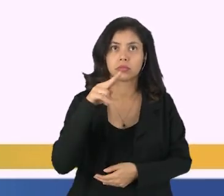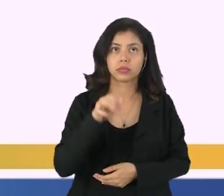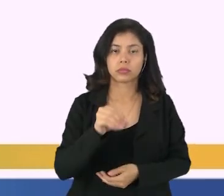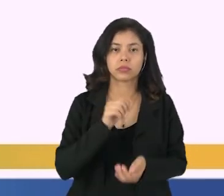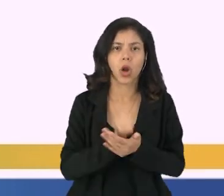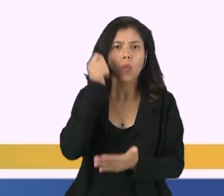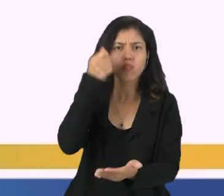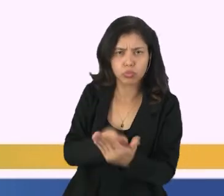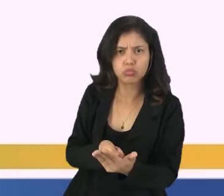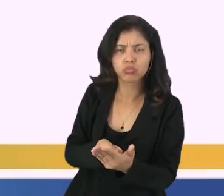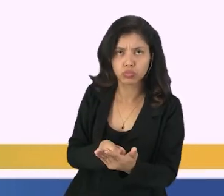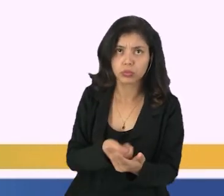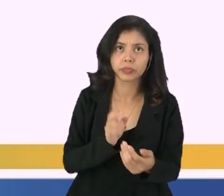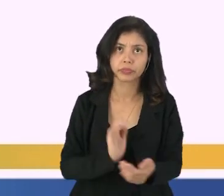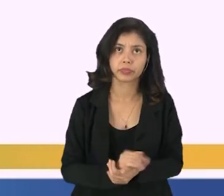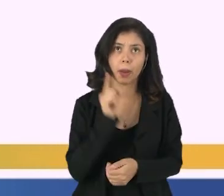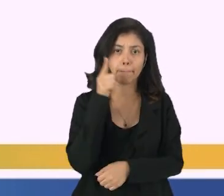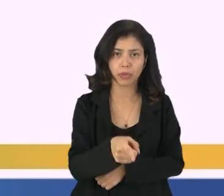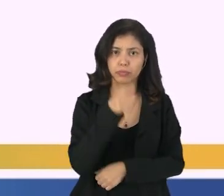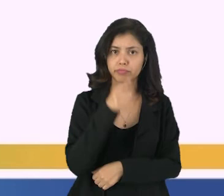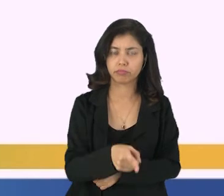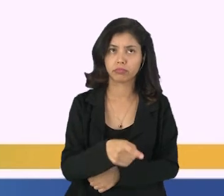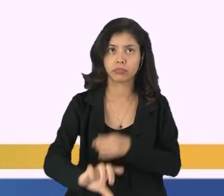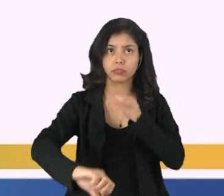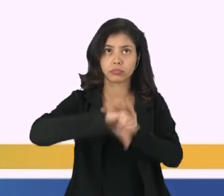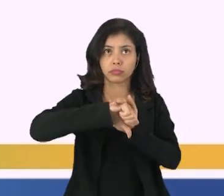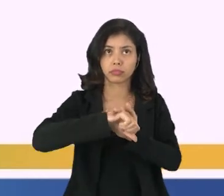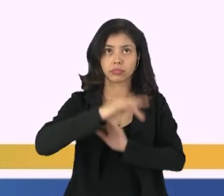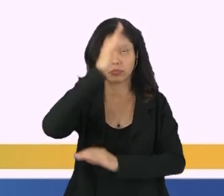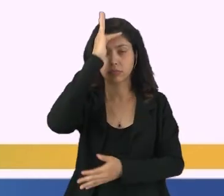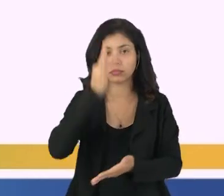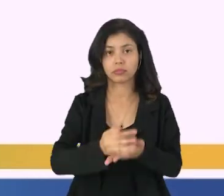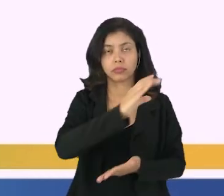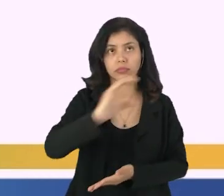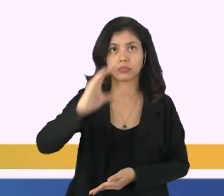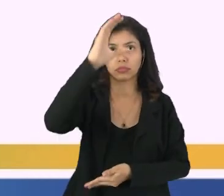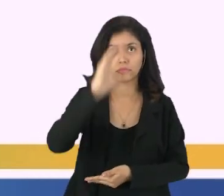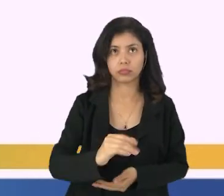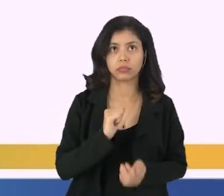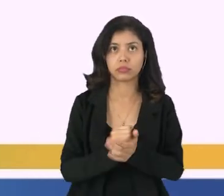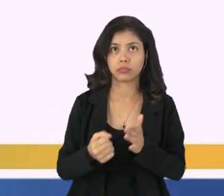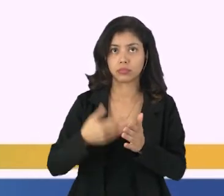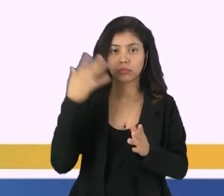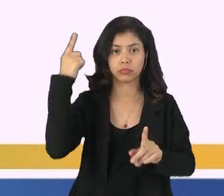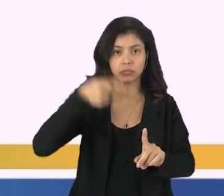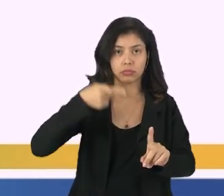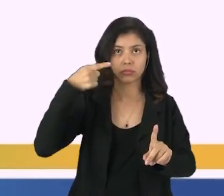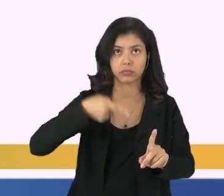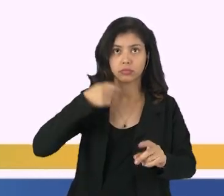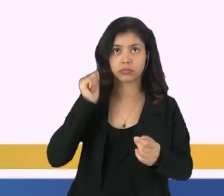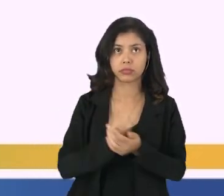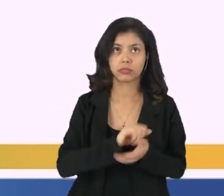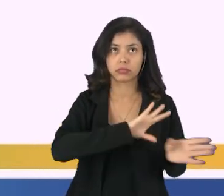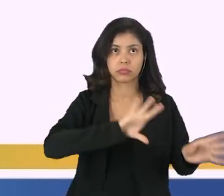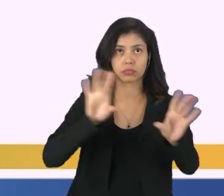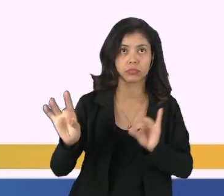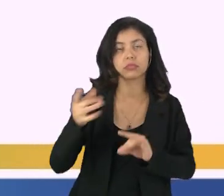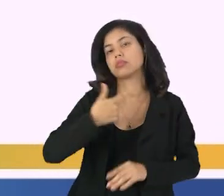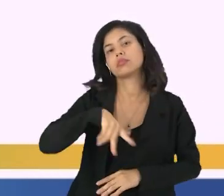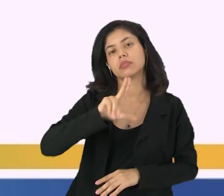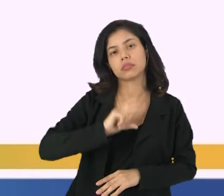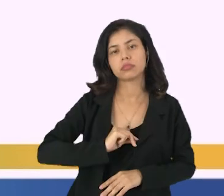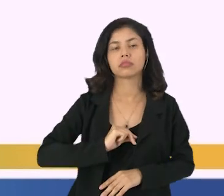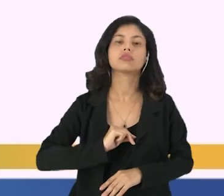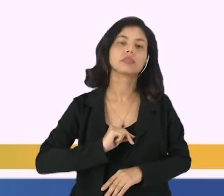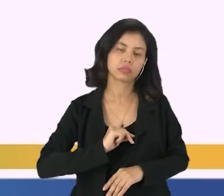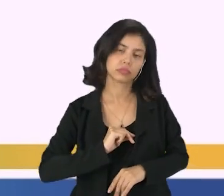processo punitivo contra as pessoas acusadas de crime contra a fé católica, né? Muitos acusados foram levados, então, para